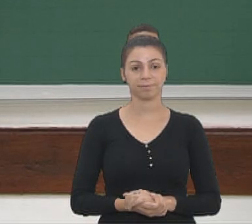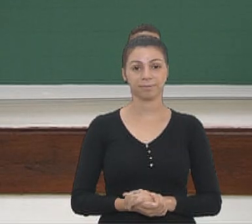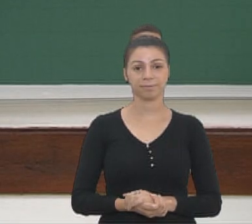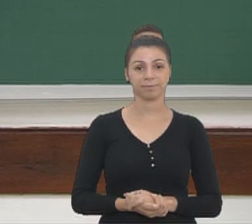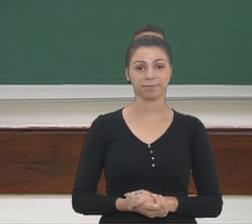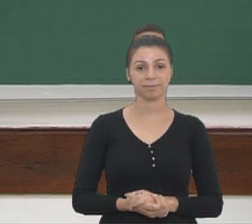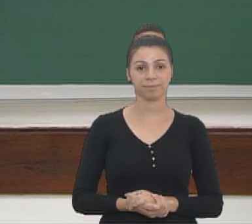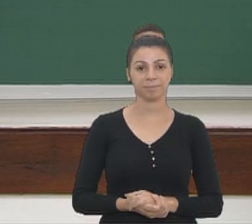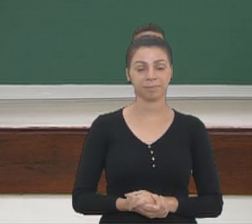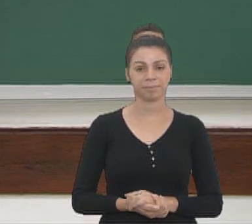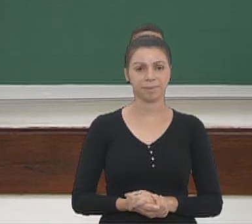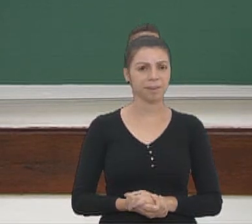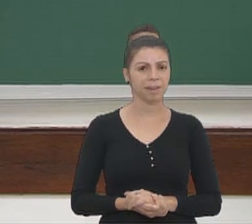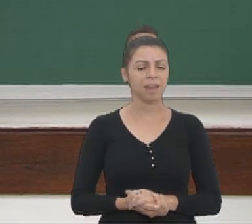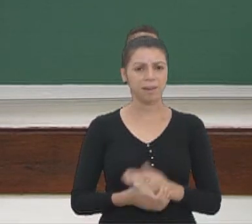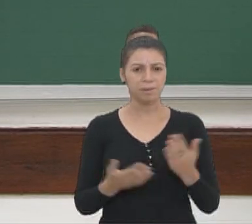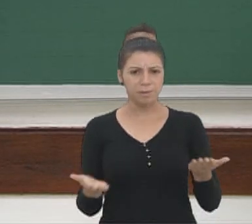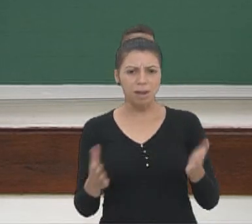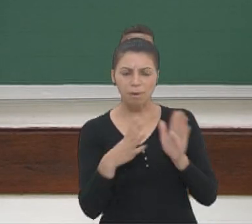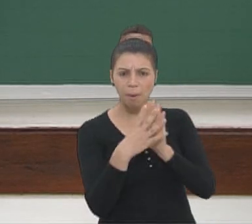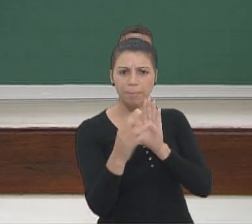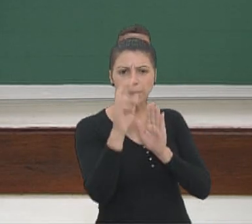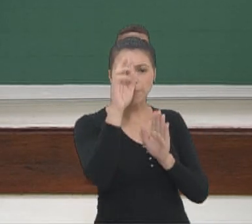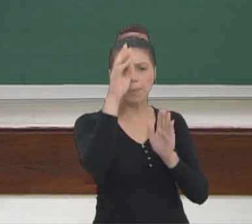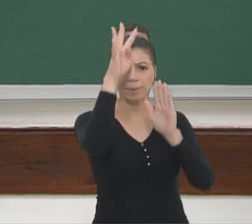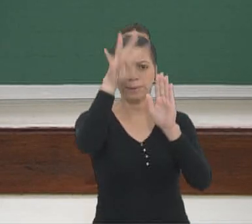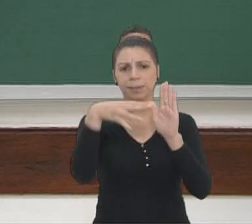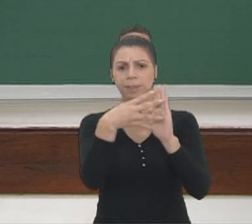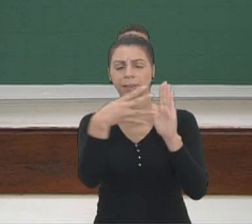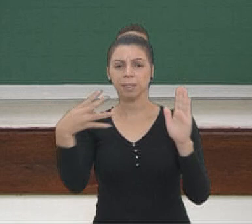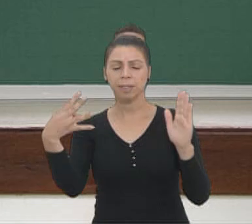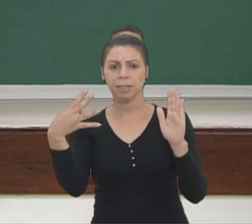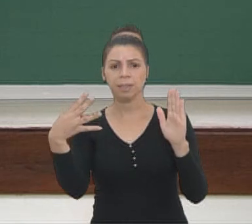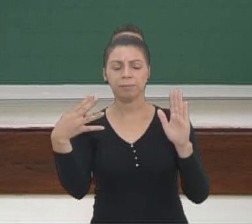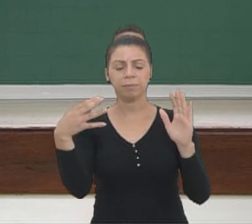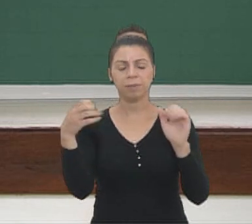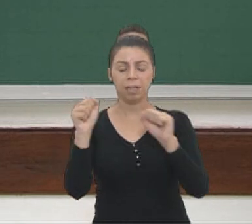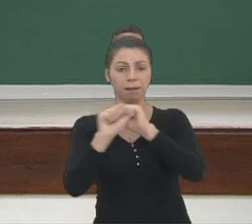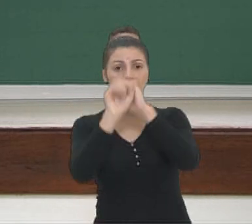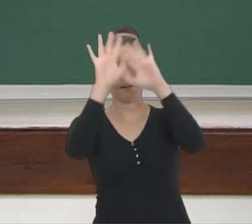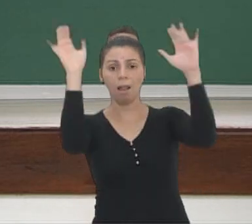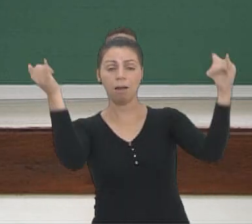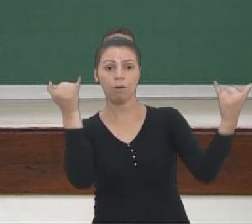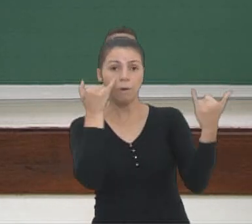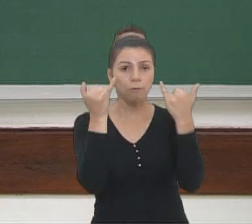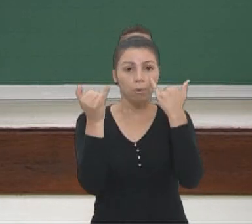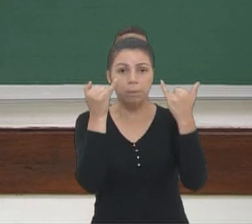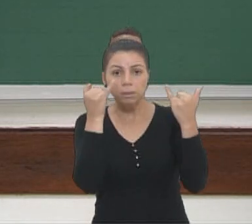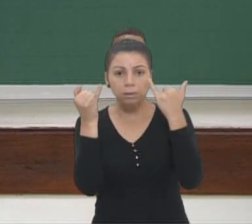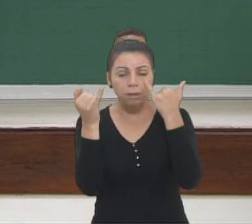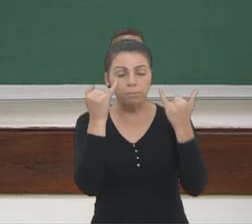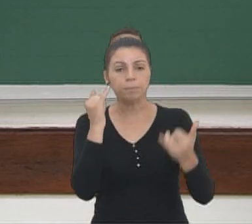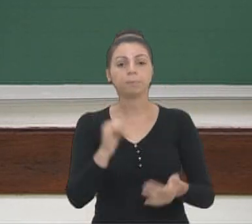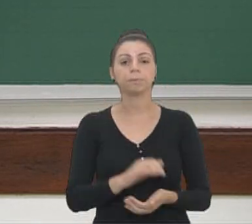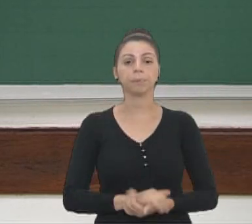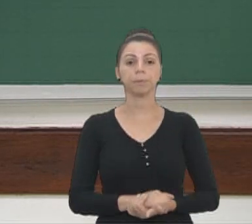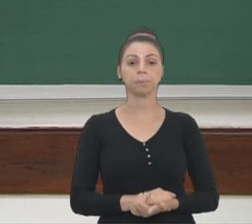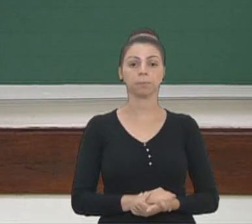E aí, fez aí a sua tabelinha? Eu gosto bastante de tabela, fica bem visível as informações, acho que é bem bacana. Vamos